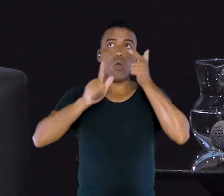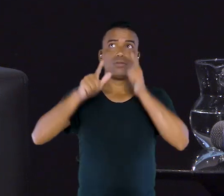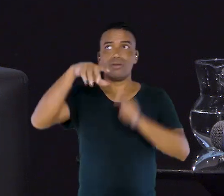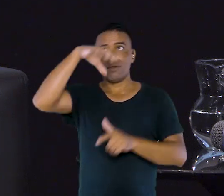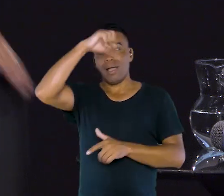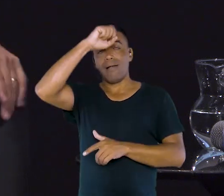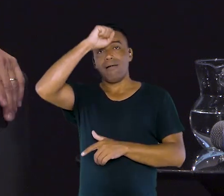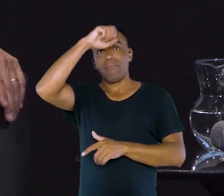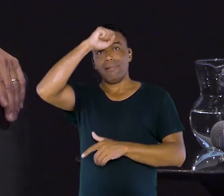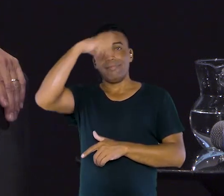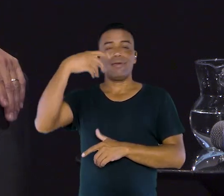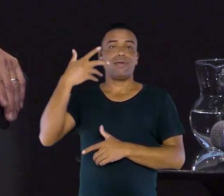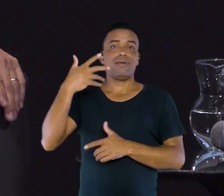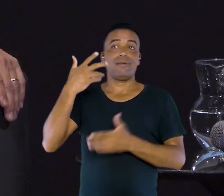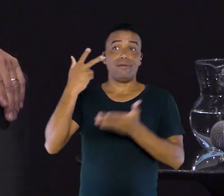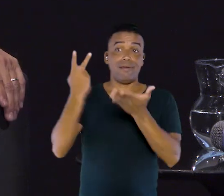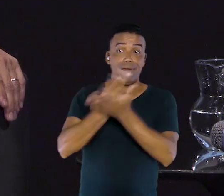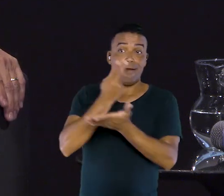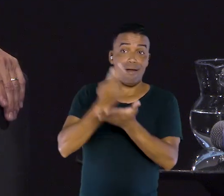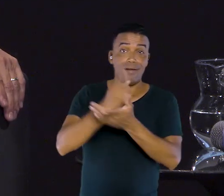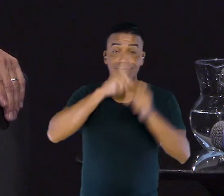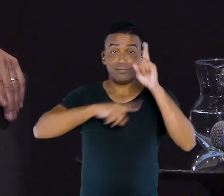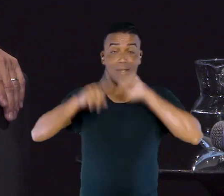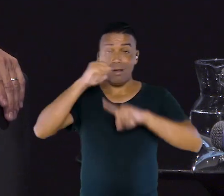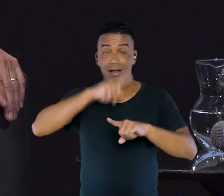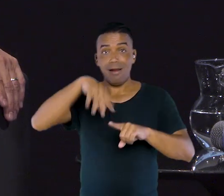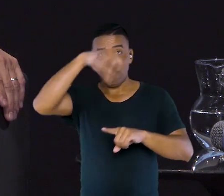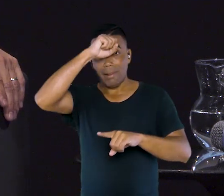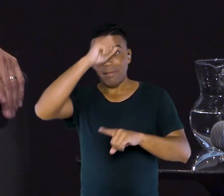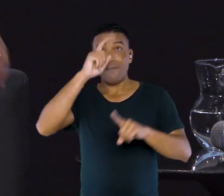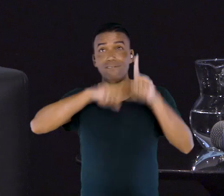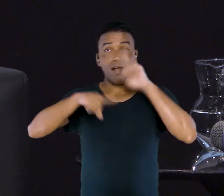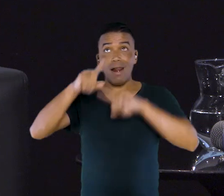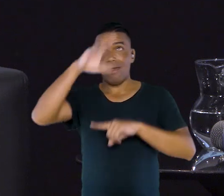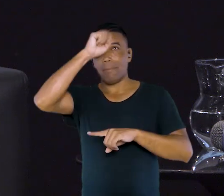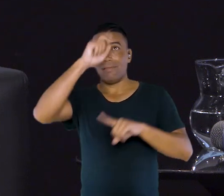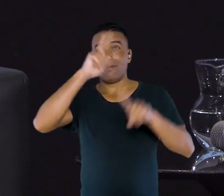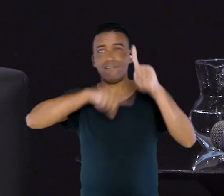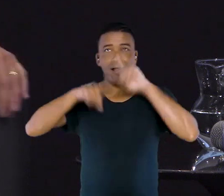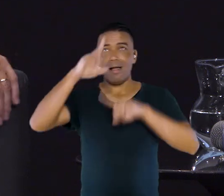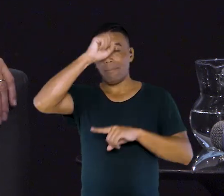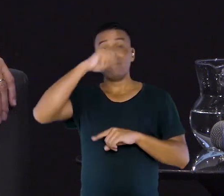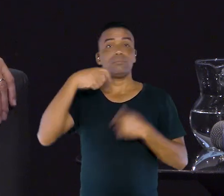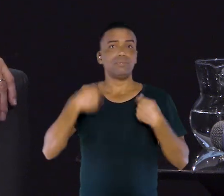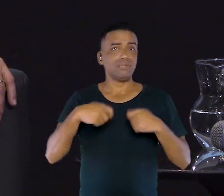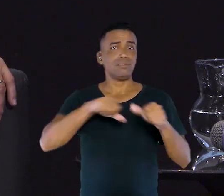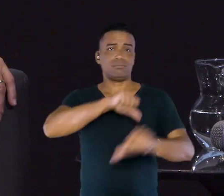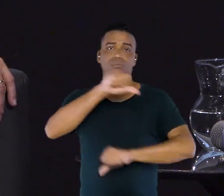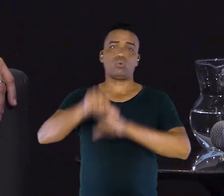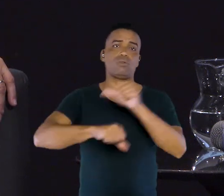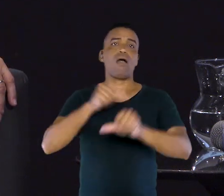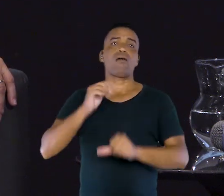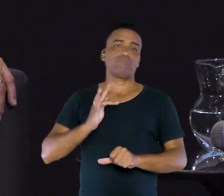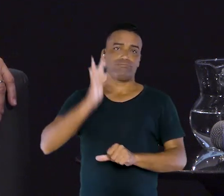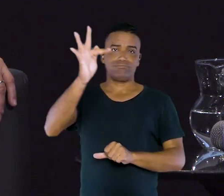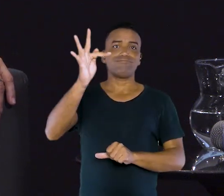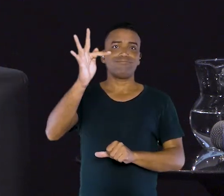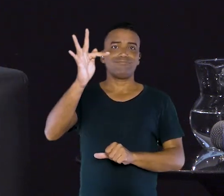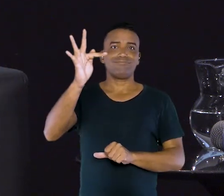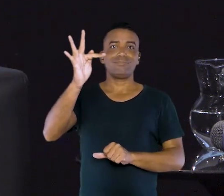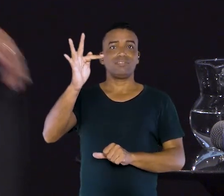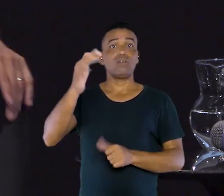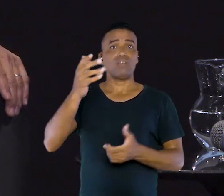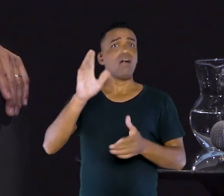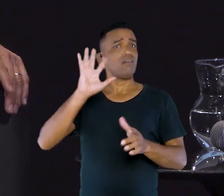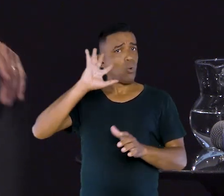eu acredito que a gente pode aprender com os nossos erros, se a gente conseguir aprender com os nossos erros, a gente pode talvez fazer as coisas de uma maneira melhor no futuro. Mas